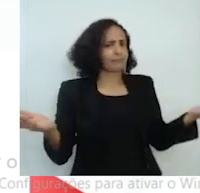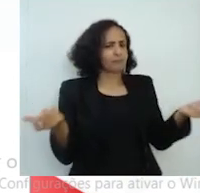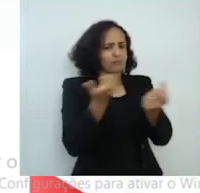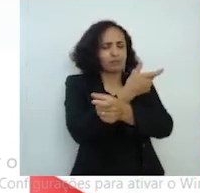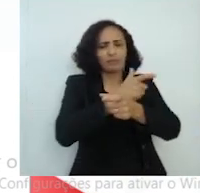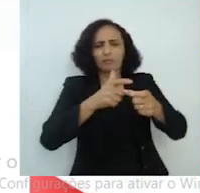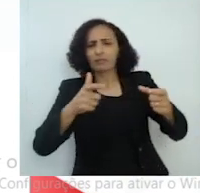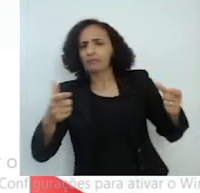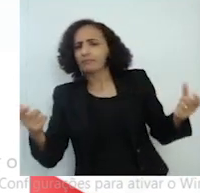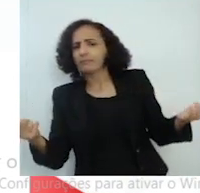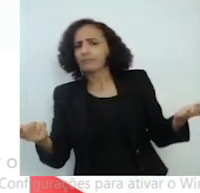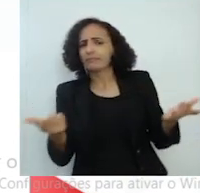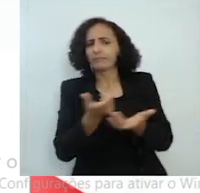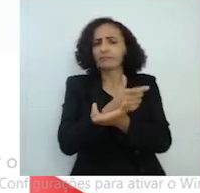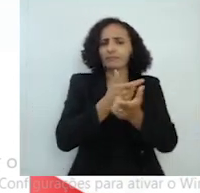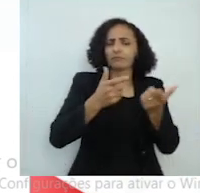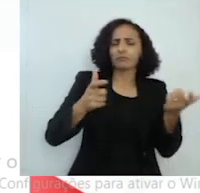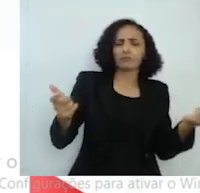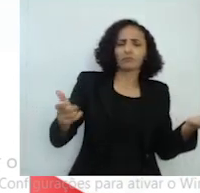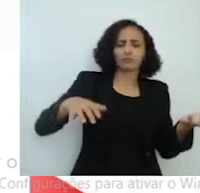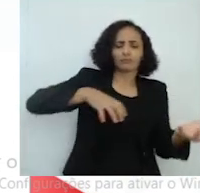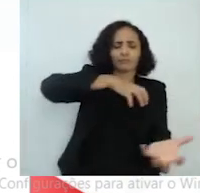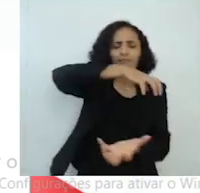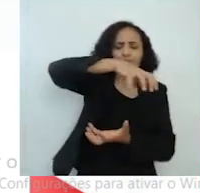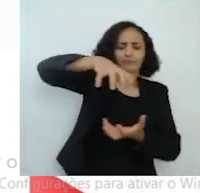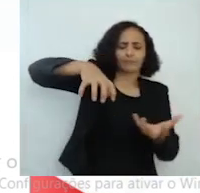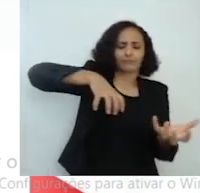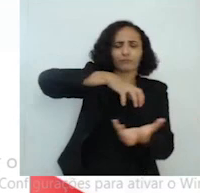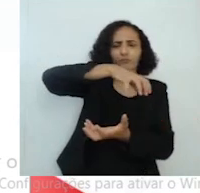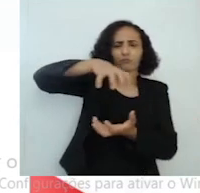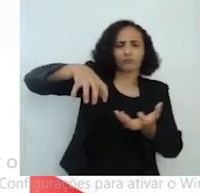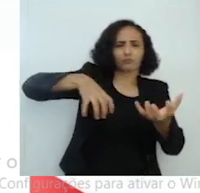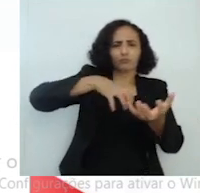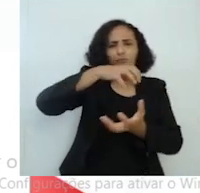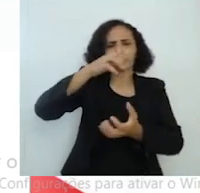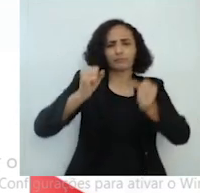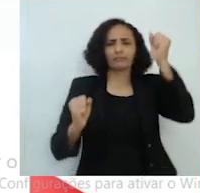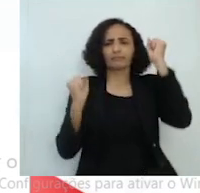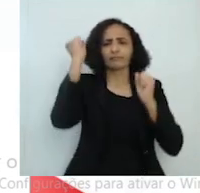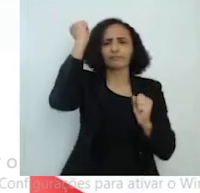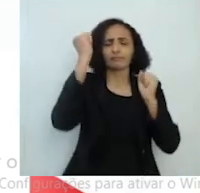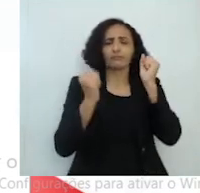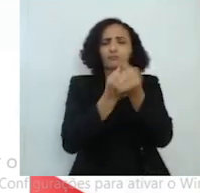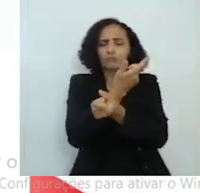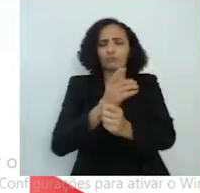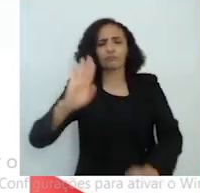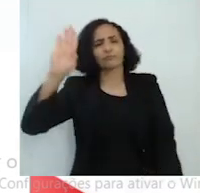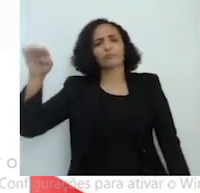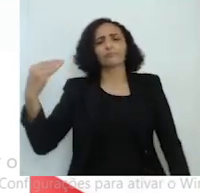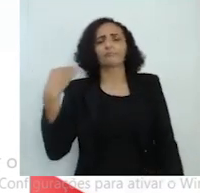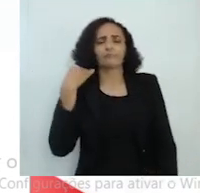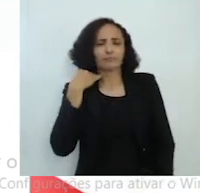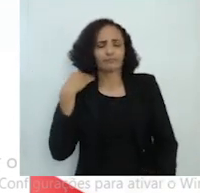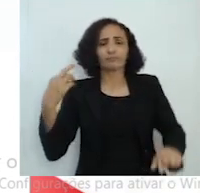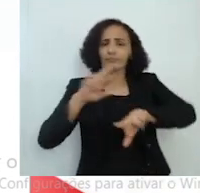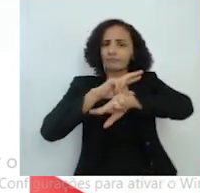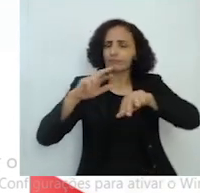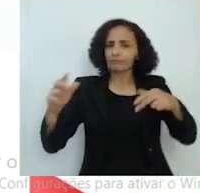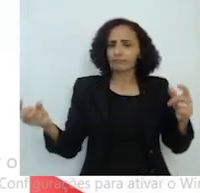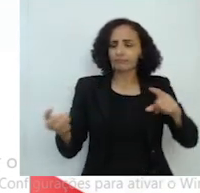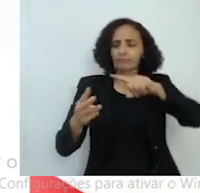empresas, aparecem as grandes fábricas, aparecem as indústrias e os bancos, gente. Então, essas